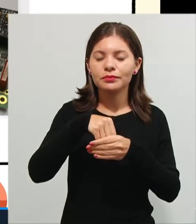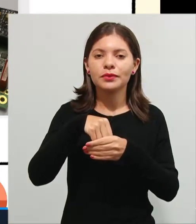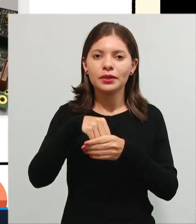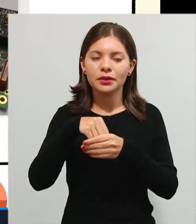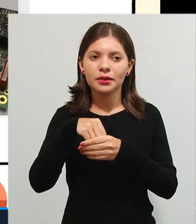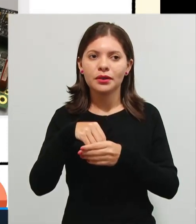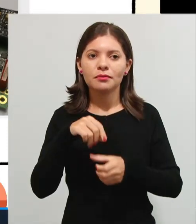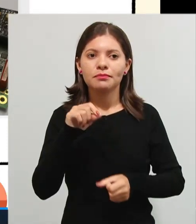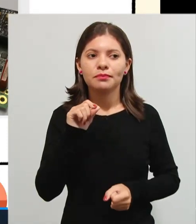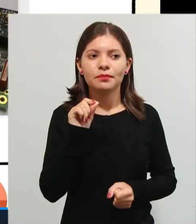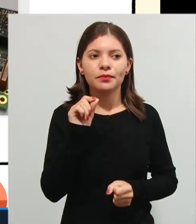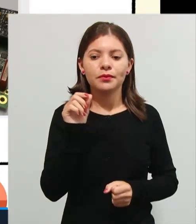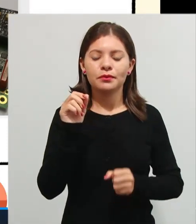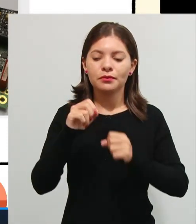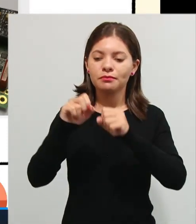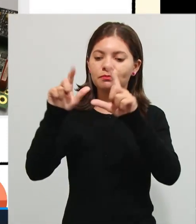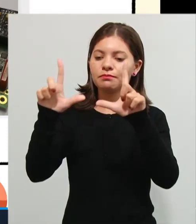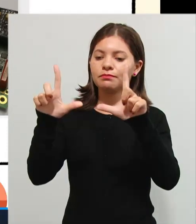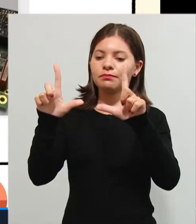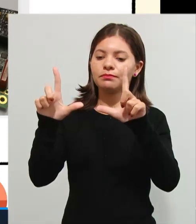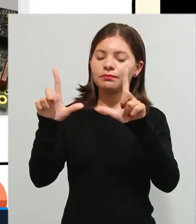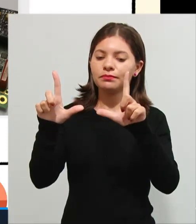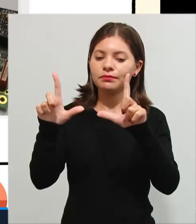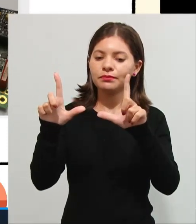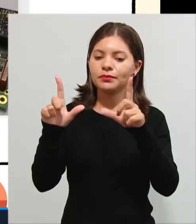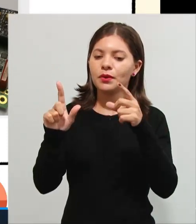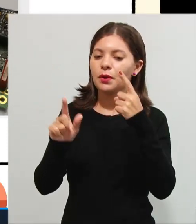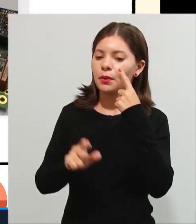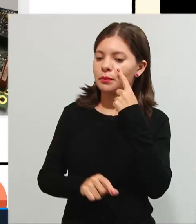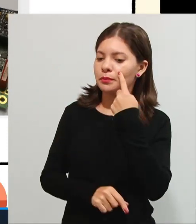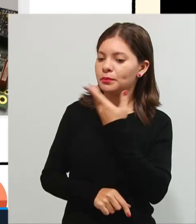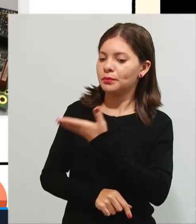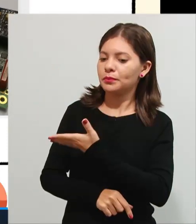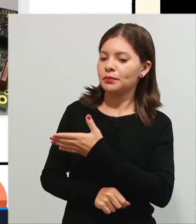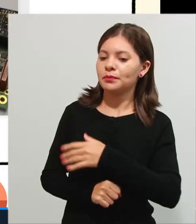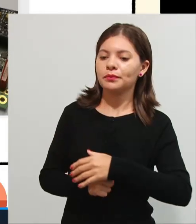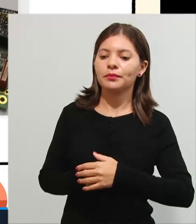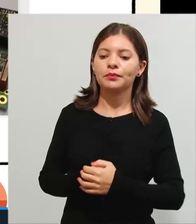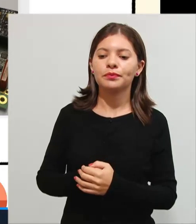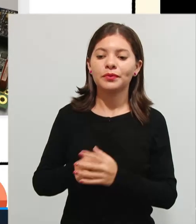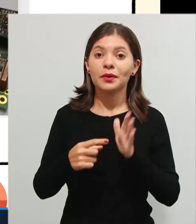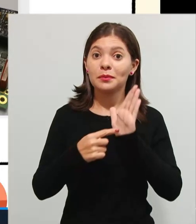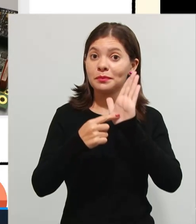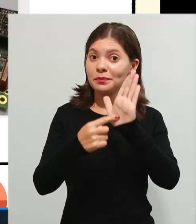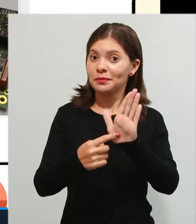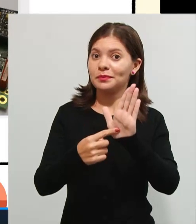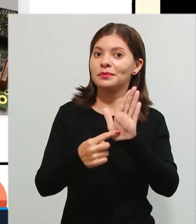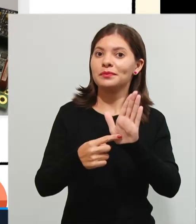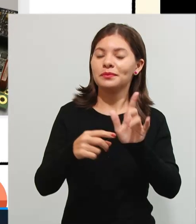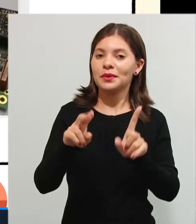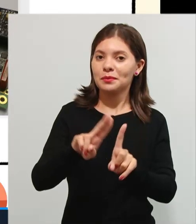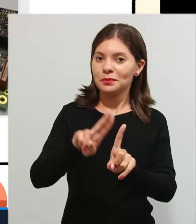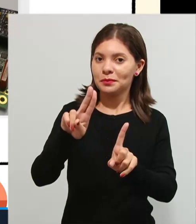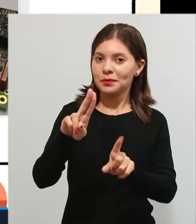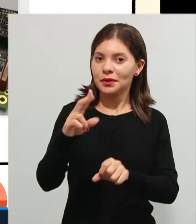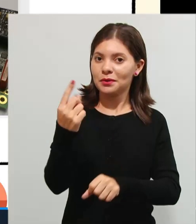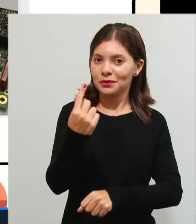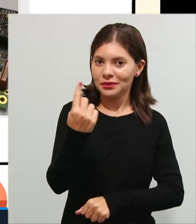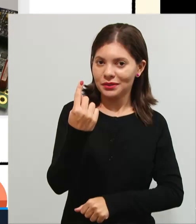ver os slides aqui. Observem que eu peguei aquela apresentação da nossa primeira unidade para mostrar aqui.